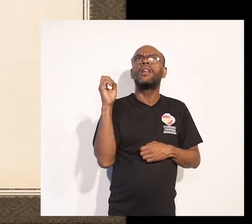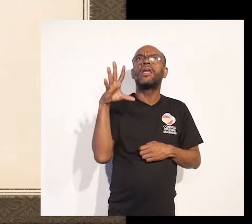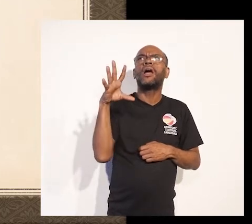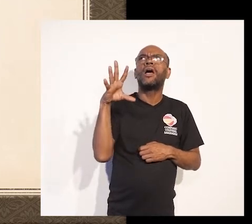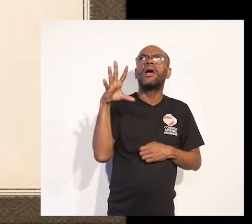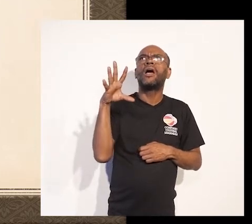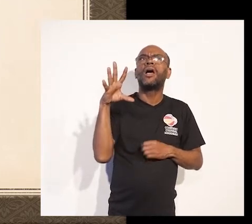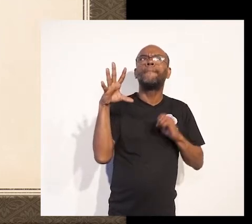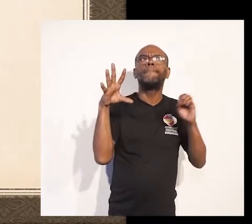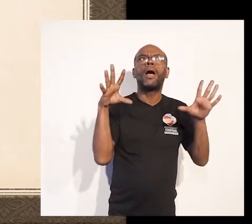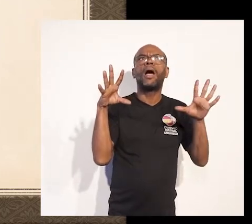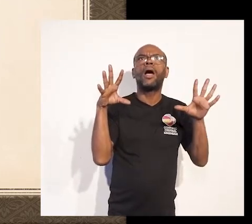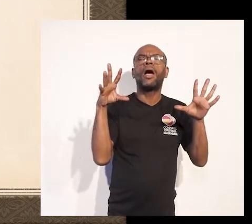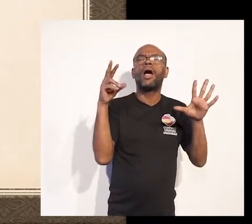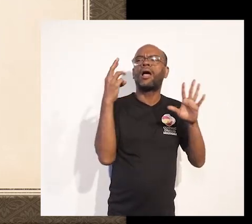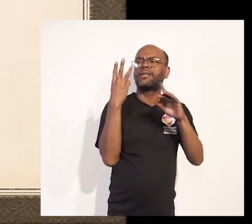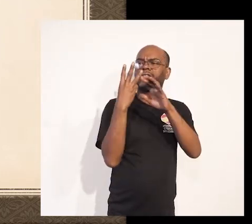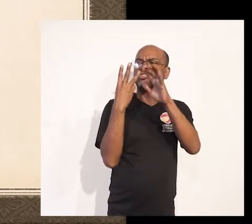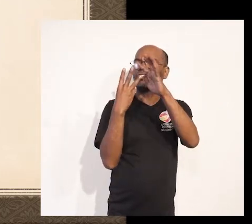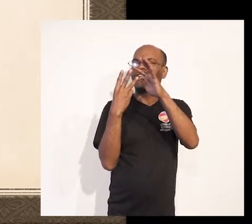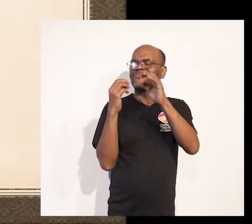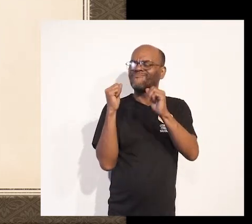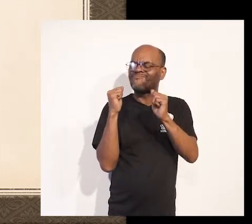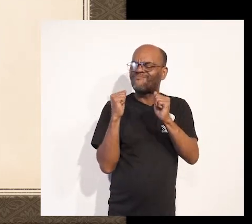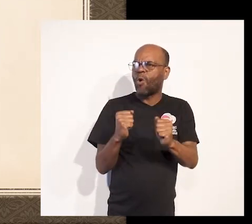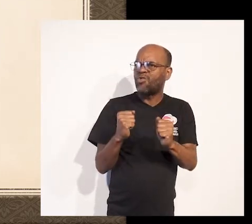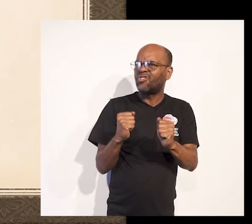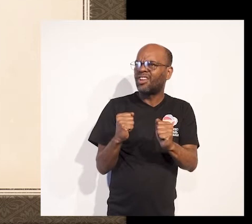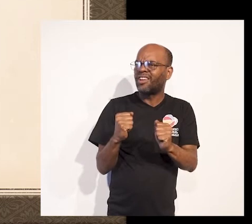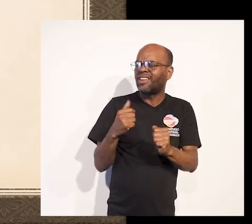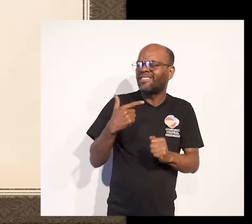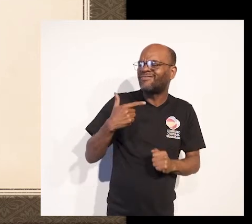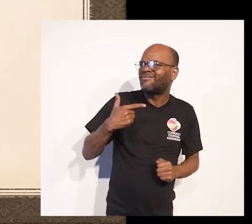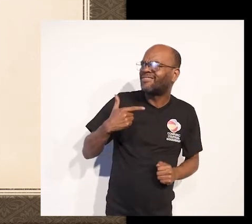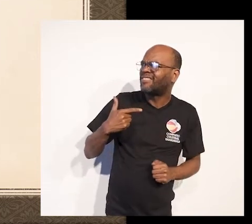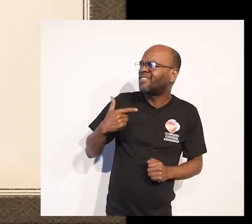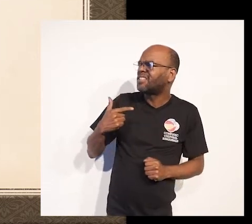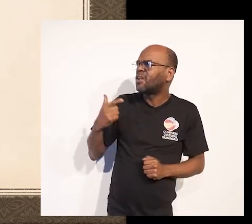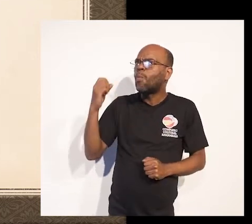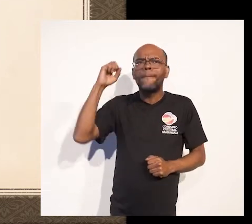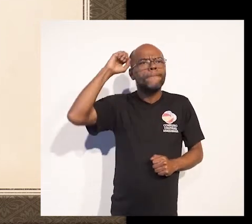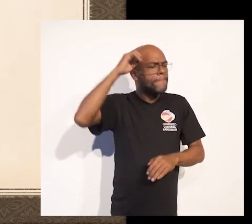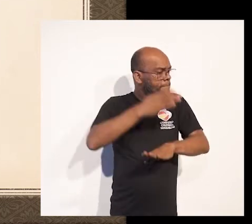três luzes com todas as potências iguais 100%, você vai ter a luz